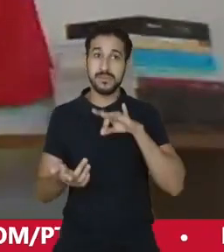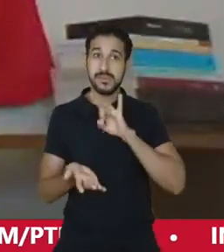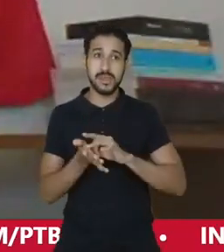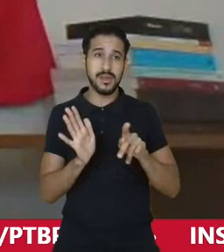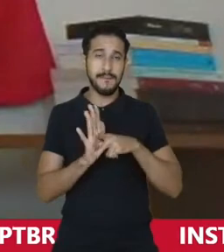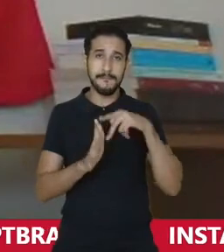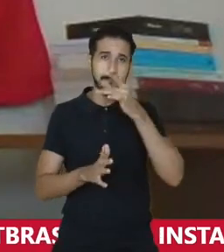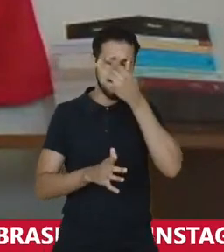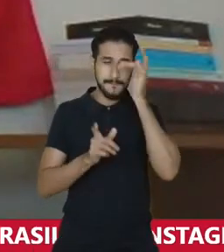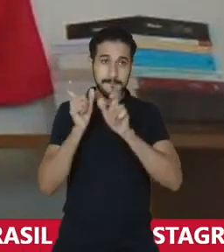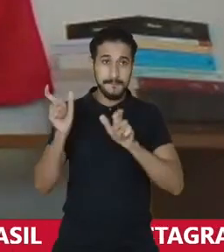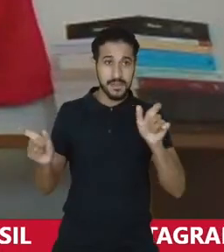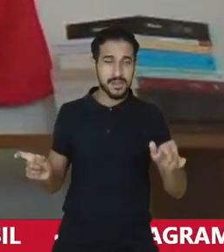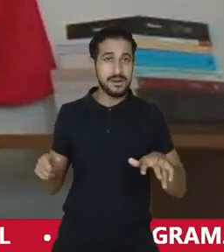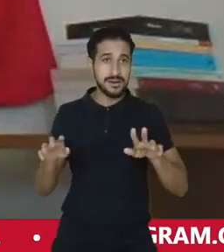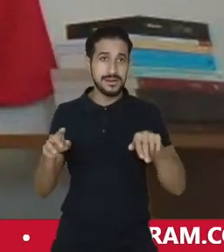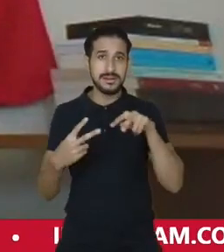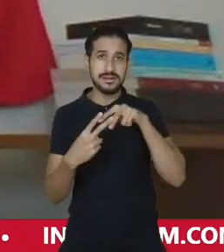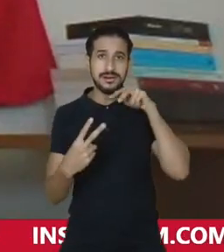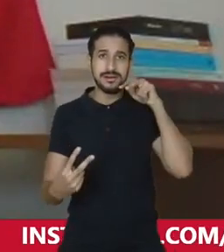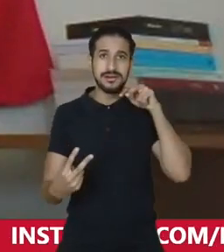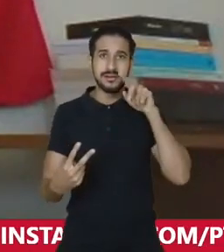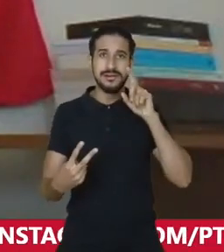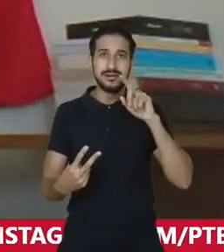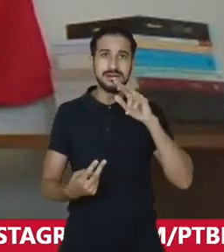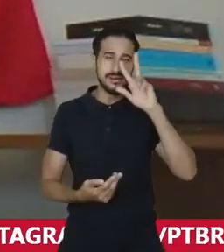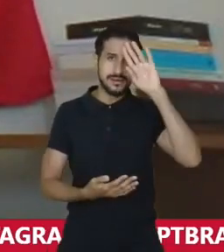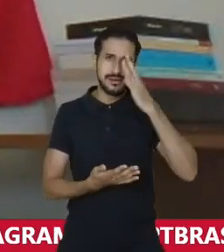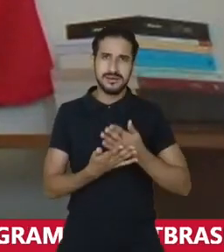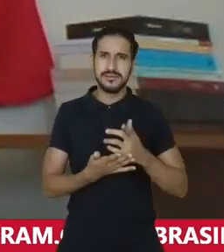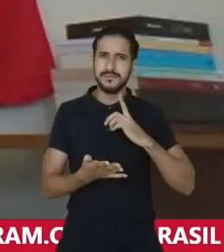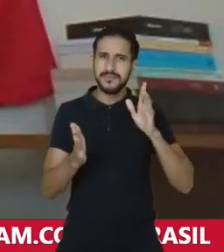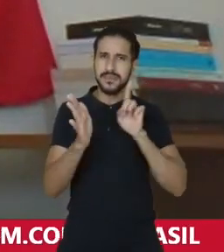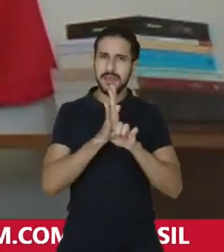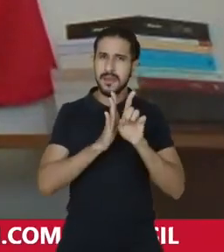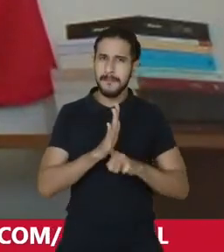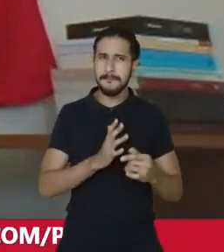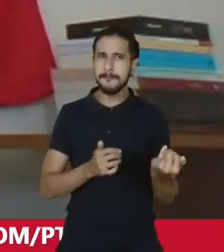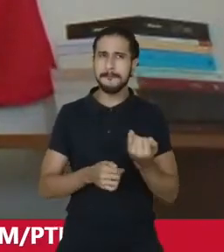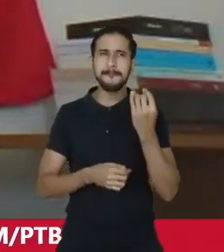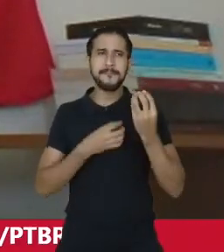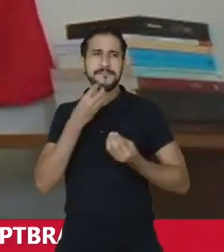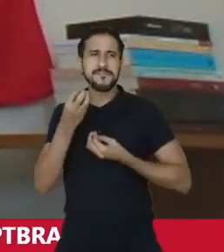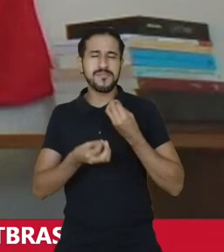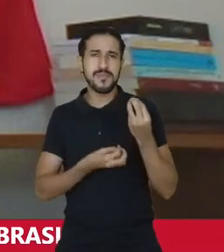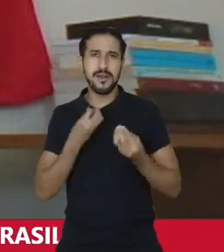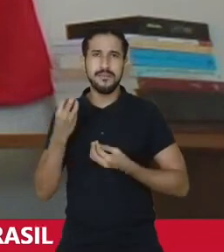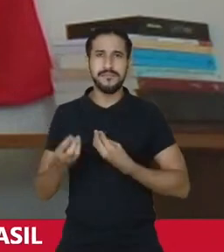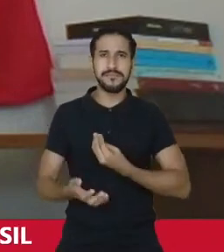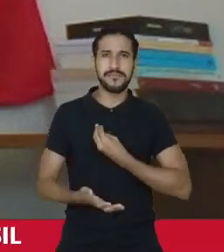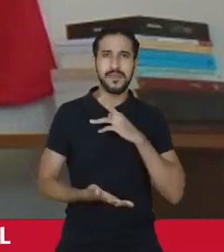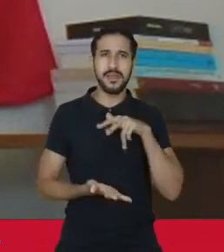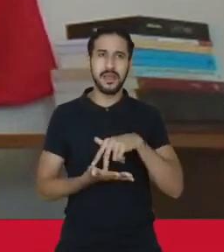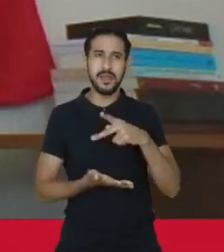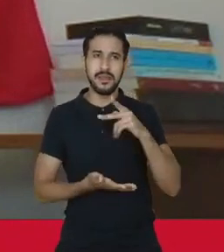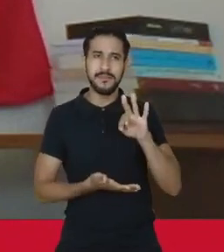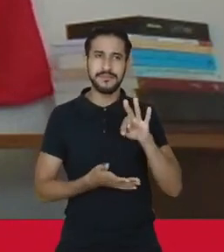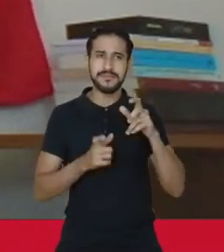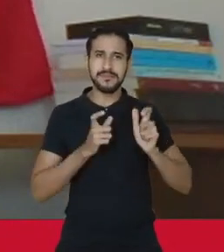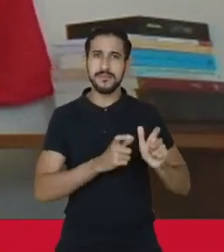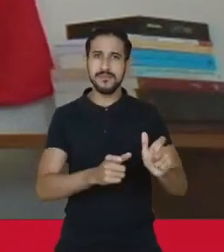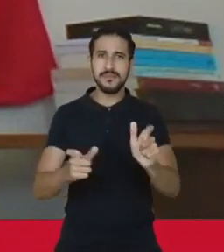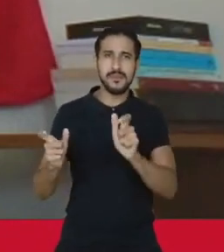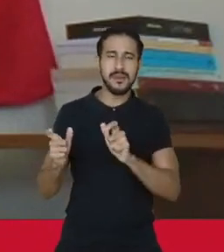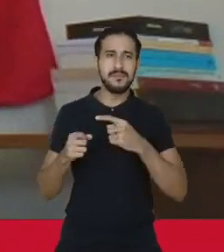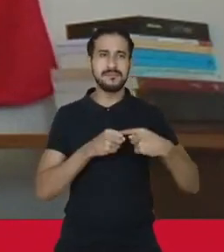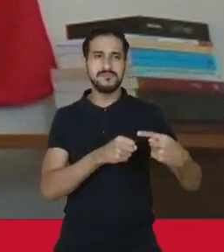concretos das pessoas. E aí é nesse sentido que acho que tem perguntas fundamentais sobre como a presença do PT nos